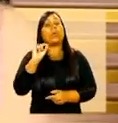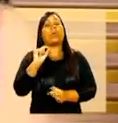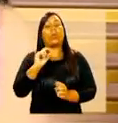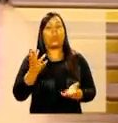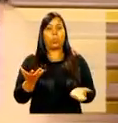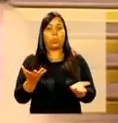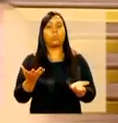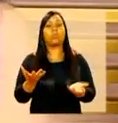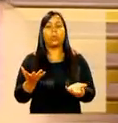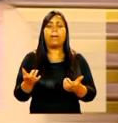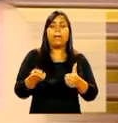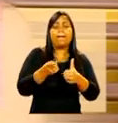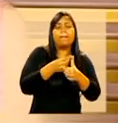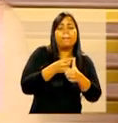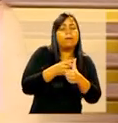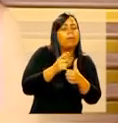saber,